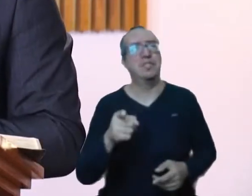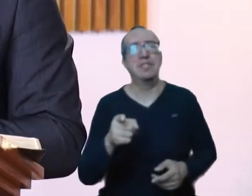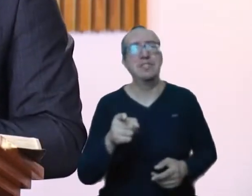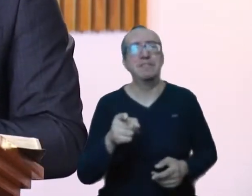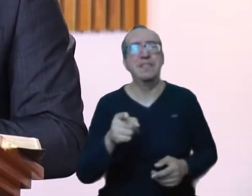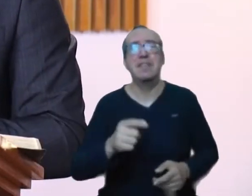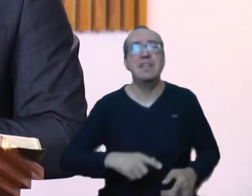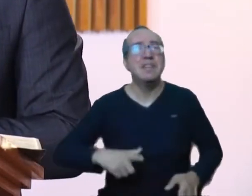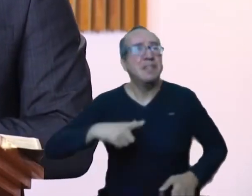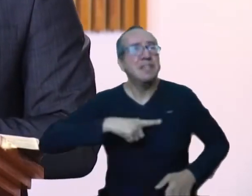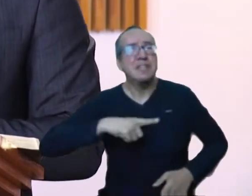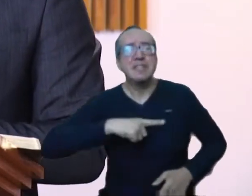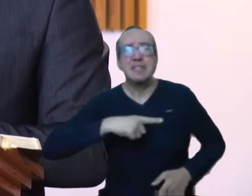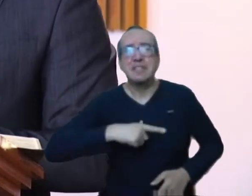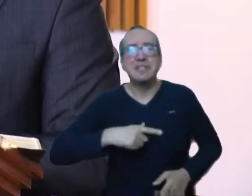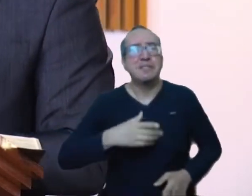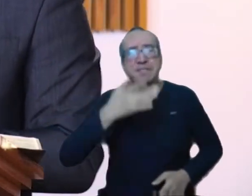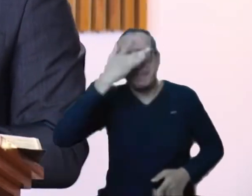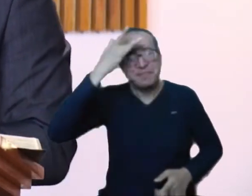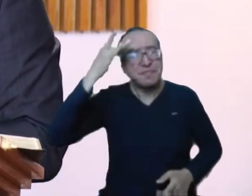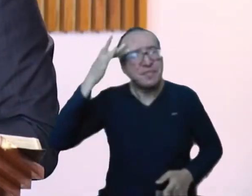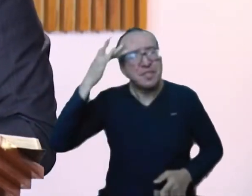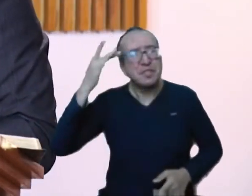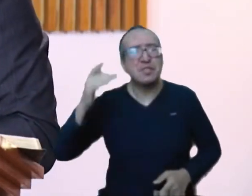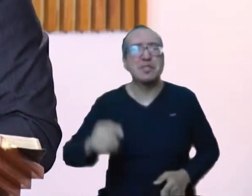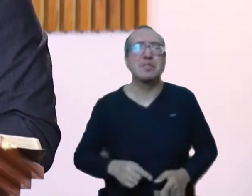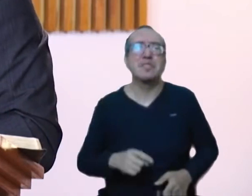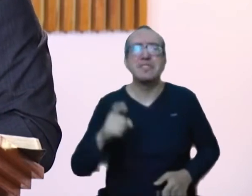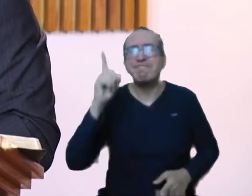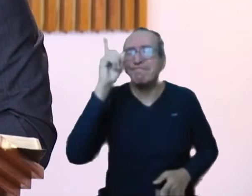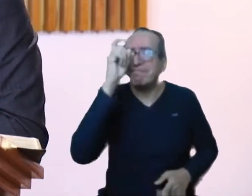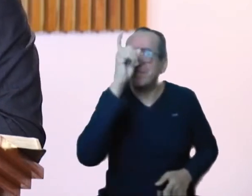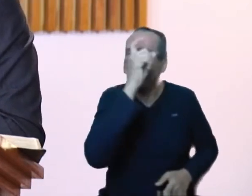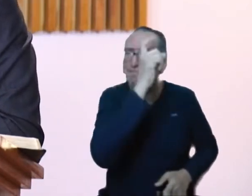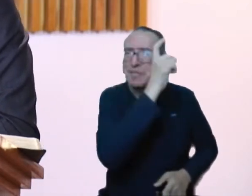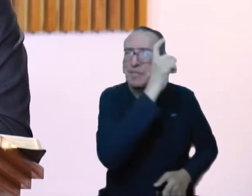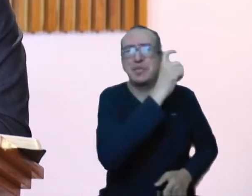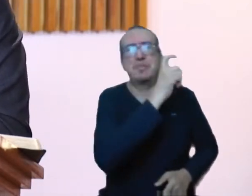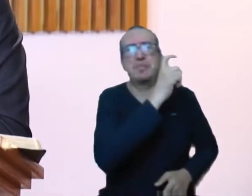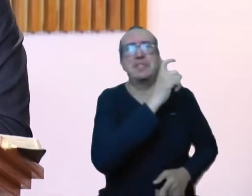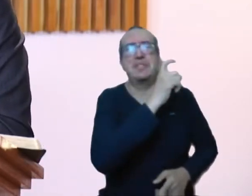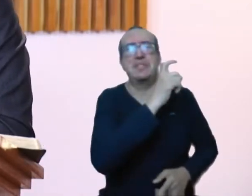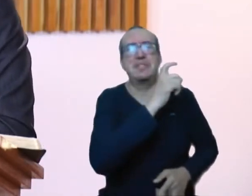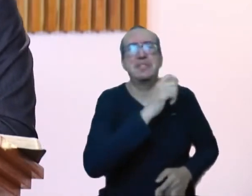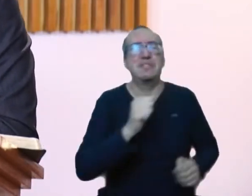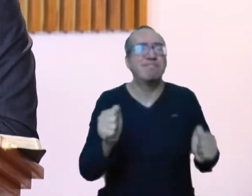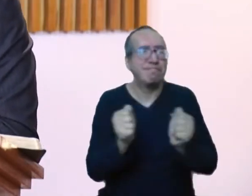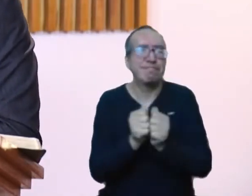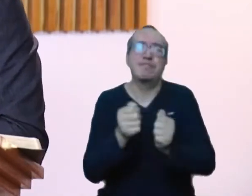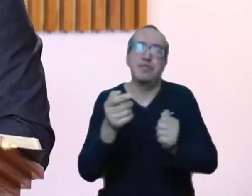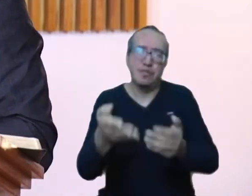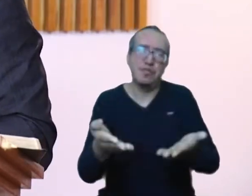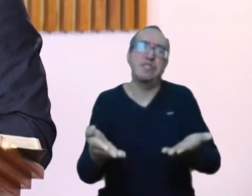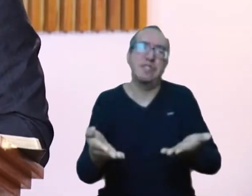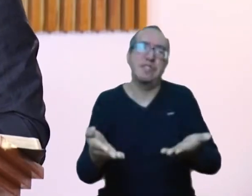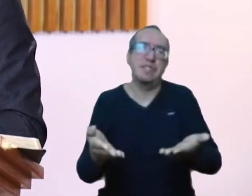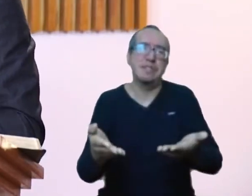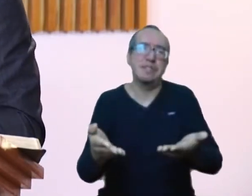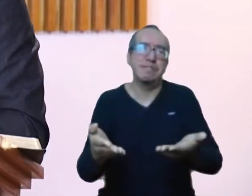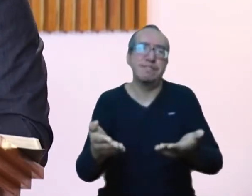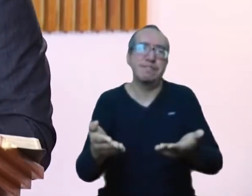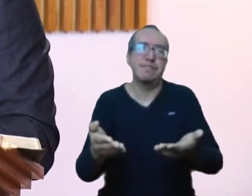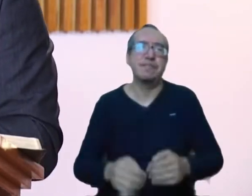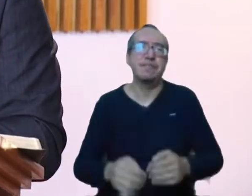você. Esse jovem mesmo morto é o foco da atenção e